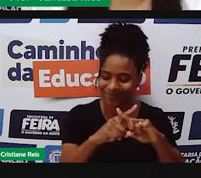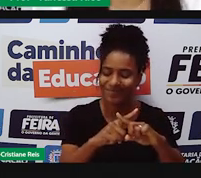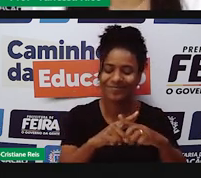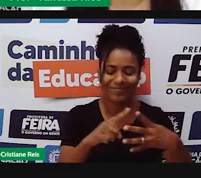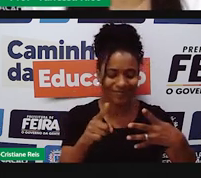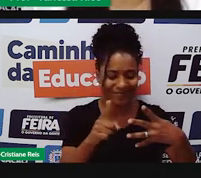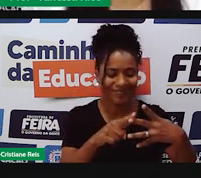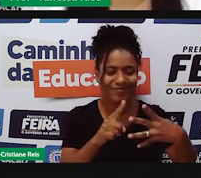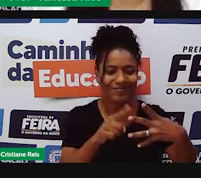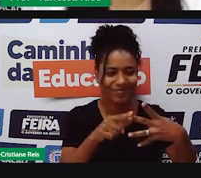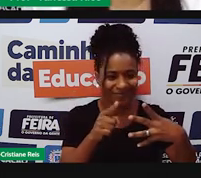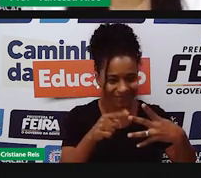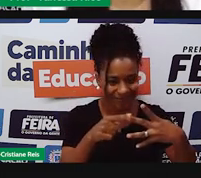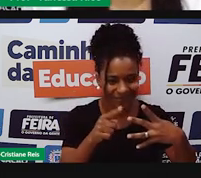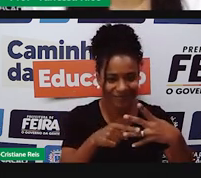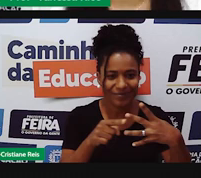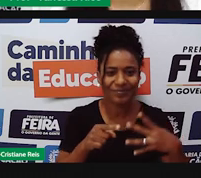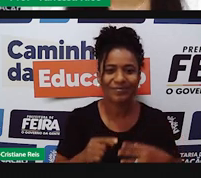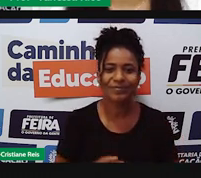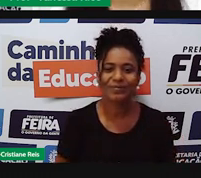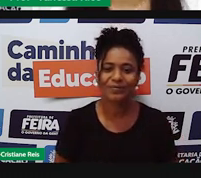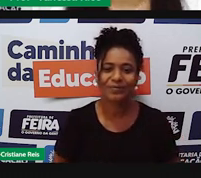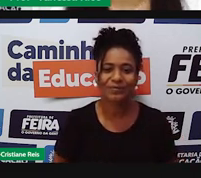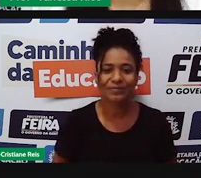segunda alternativa.